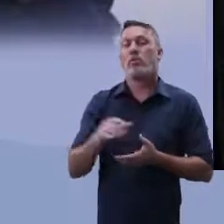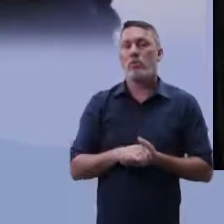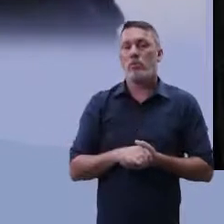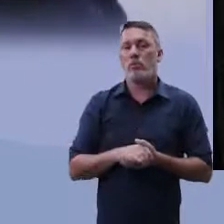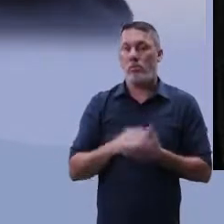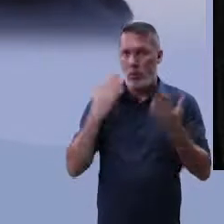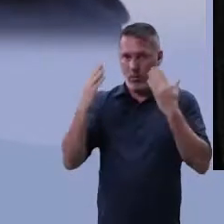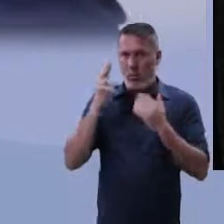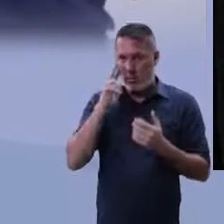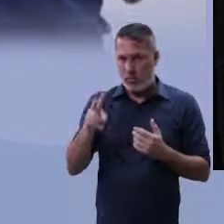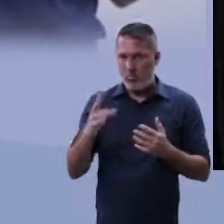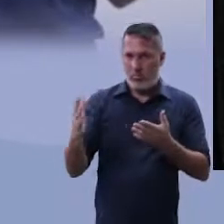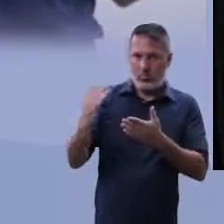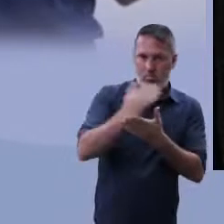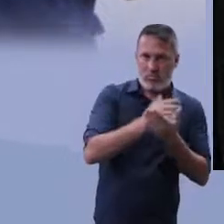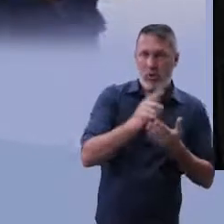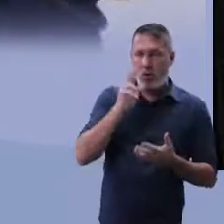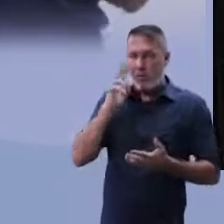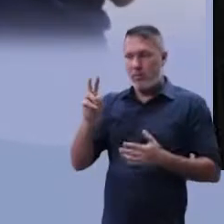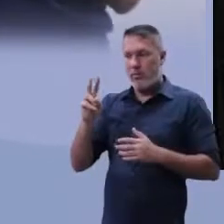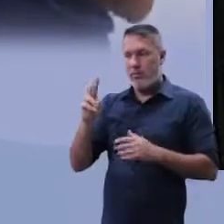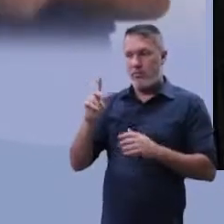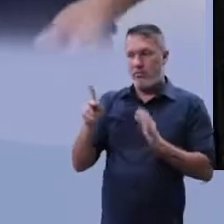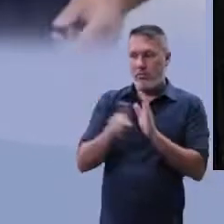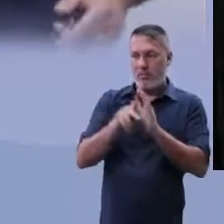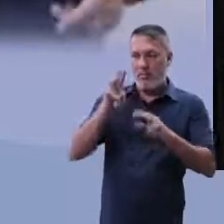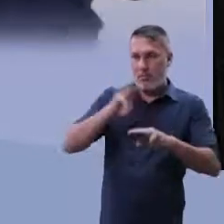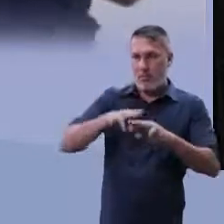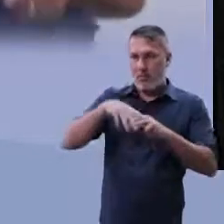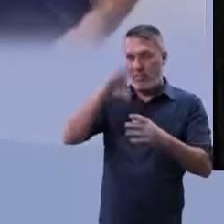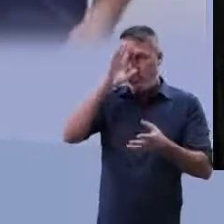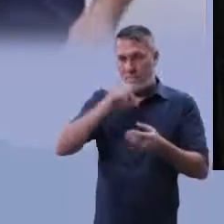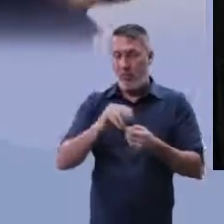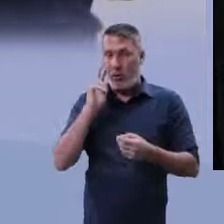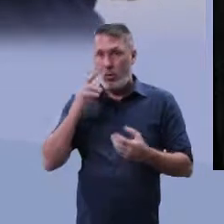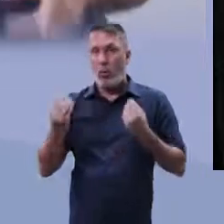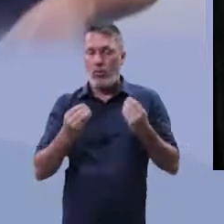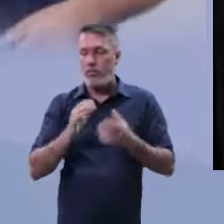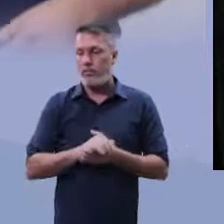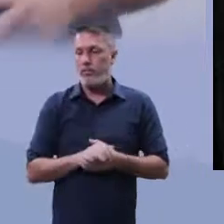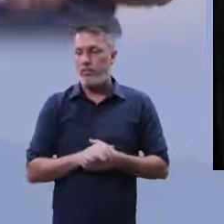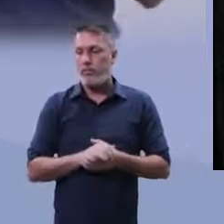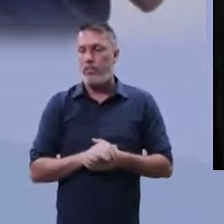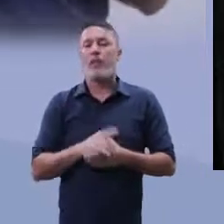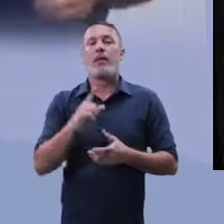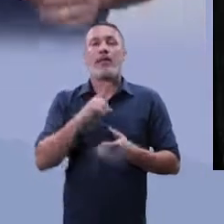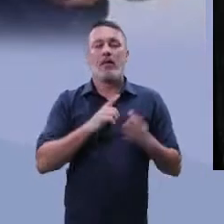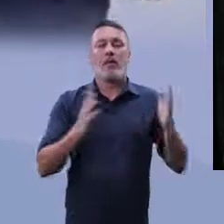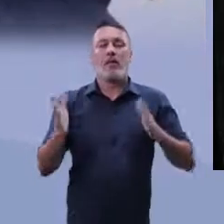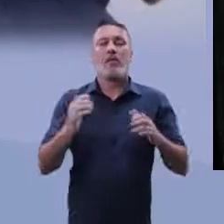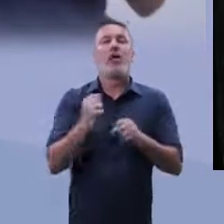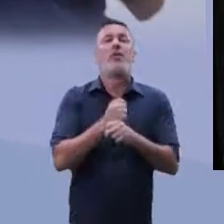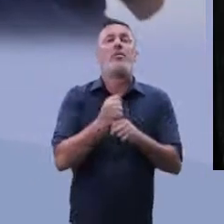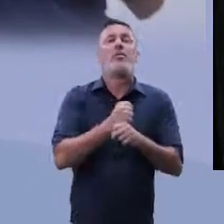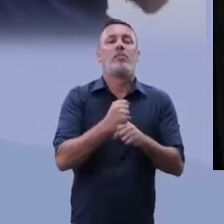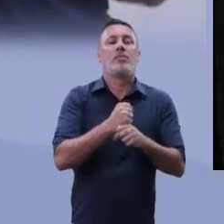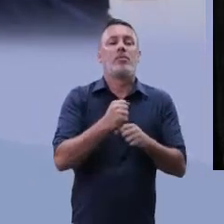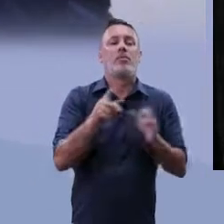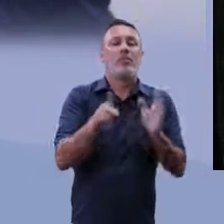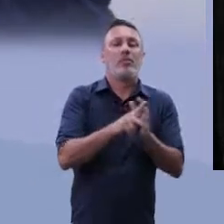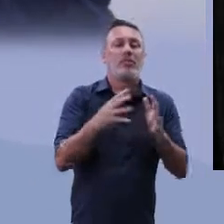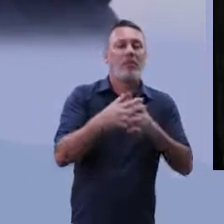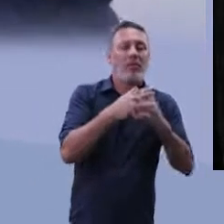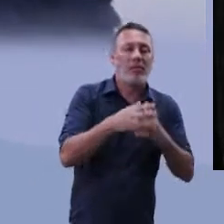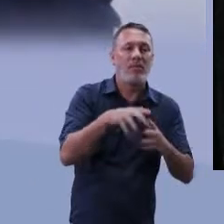maior idade de uso? Beleza. Hackeando a questão, hackeando a matemática para você? Vamos nessa. A idade das